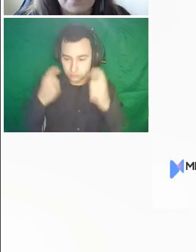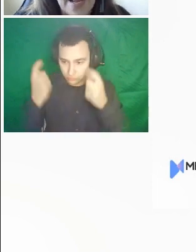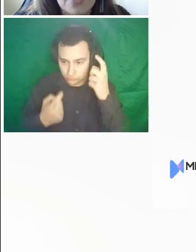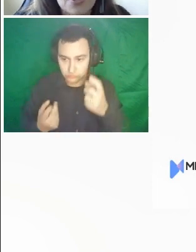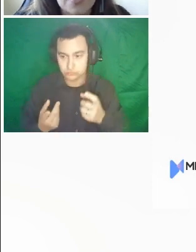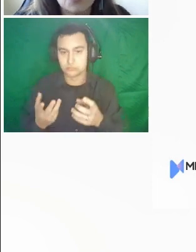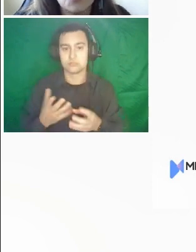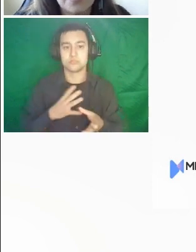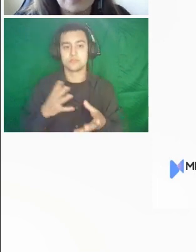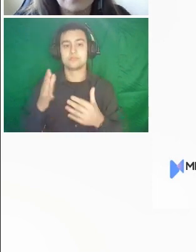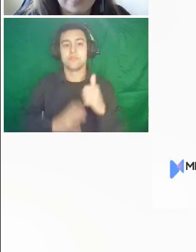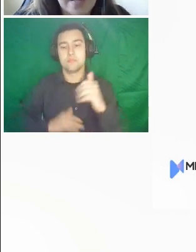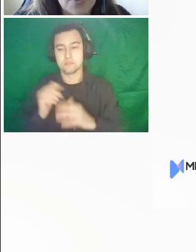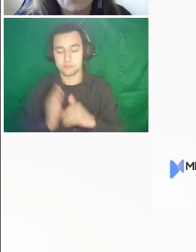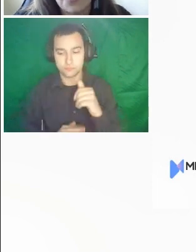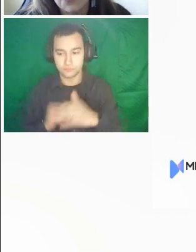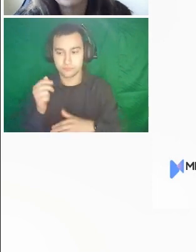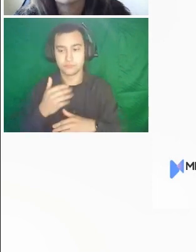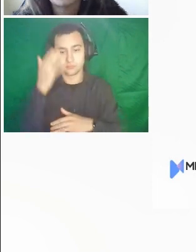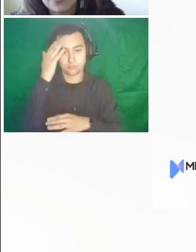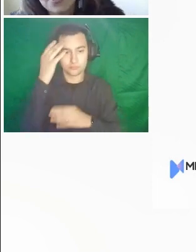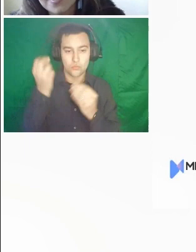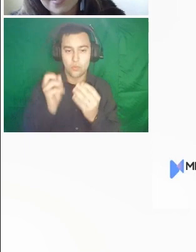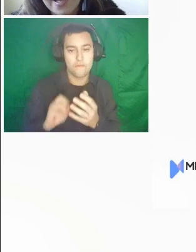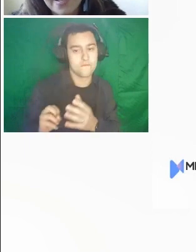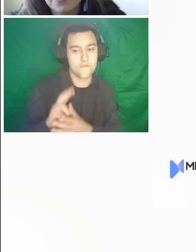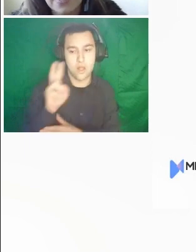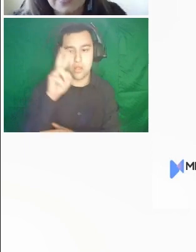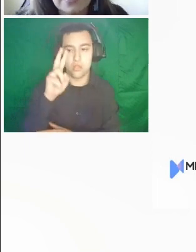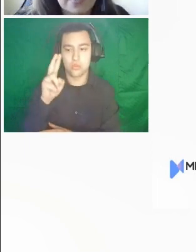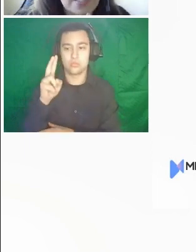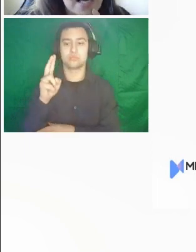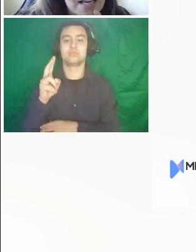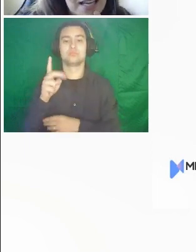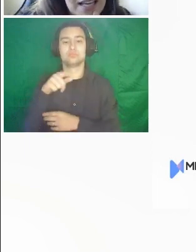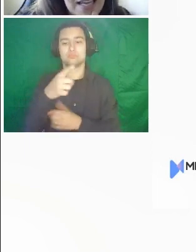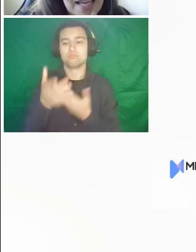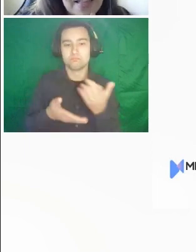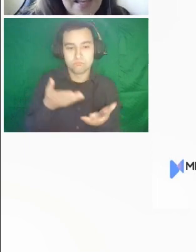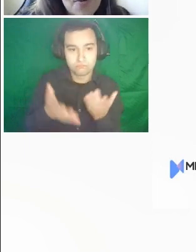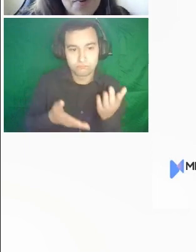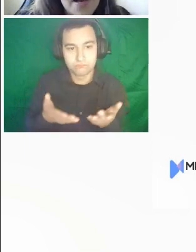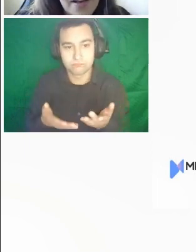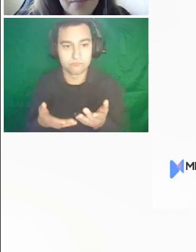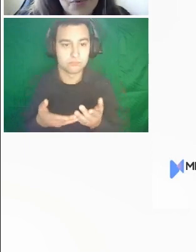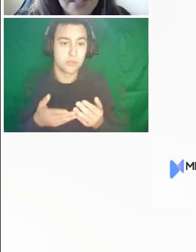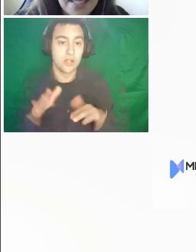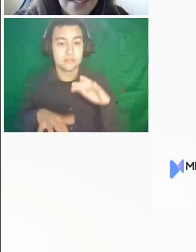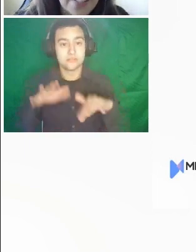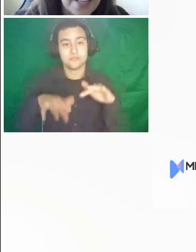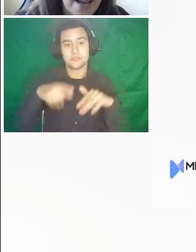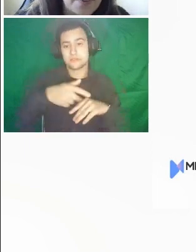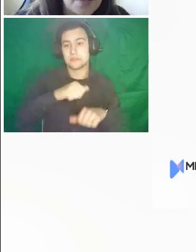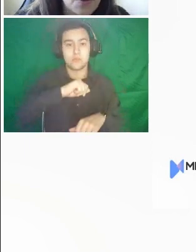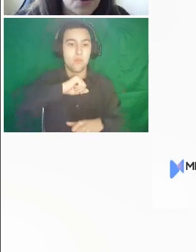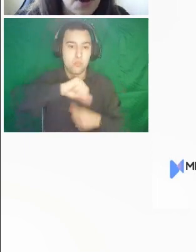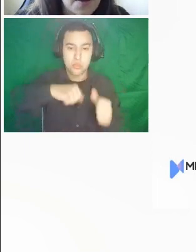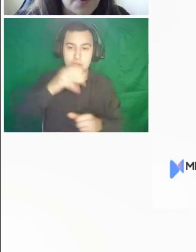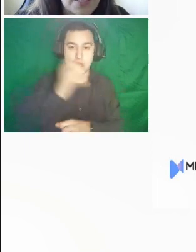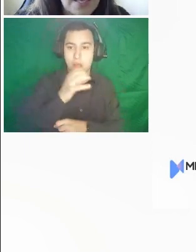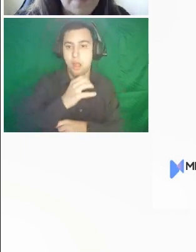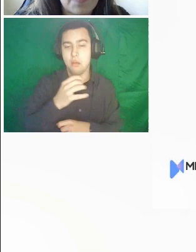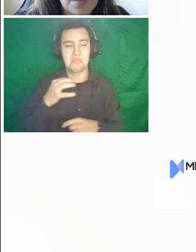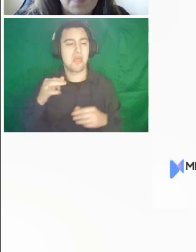mais práticas do que entender o valor que essas práticas entregam né e nenhuma mudança vai ser rápida de